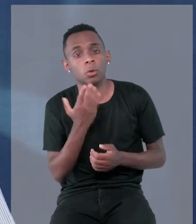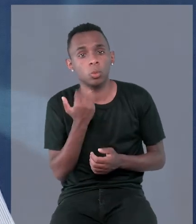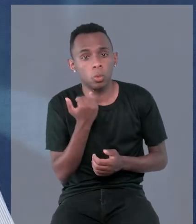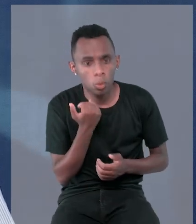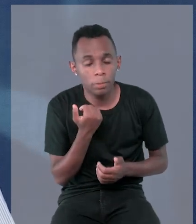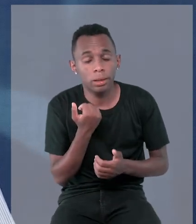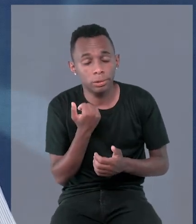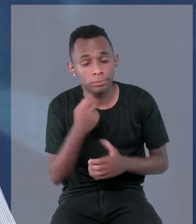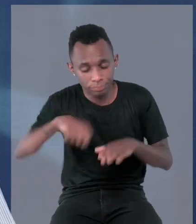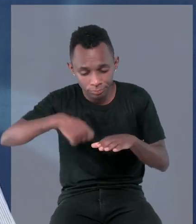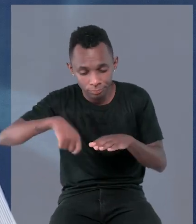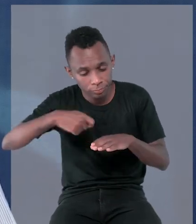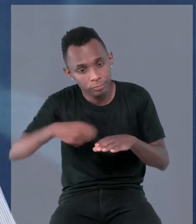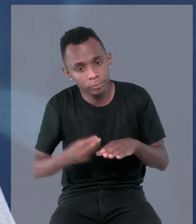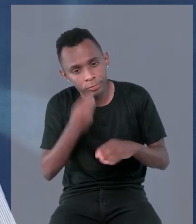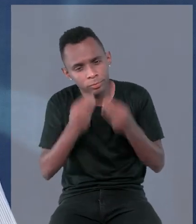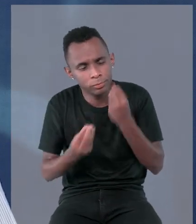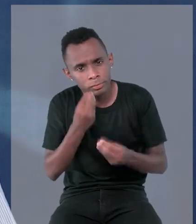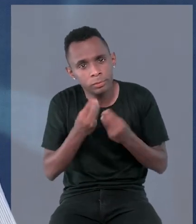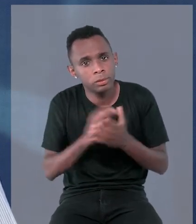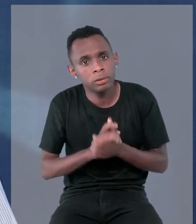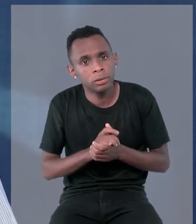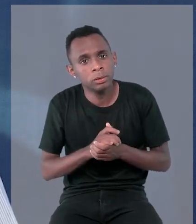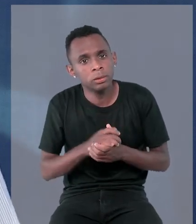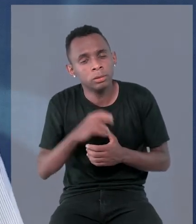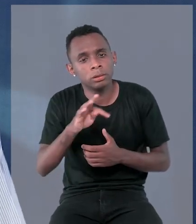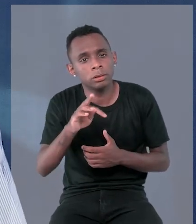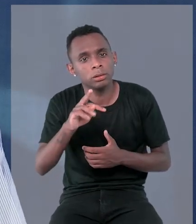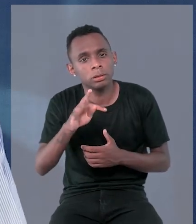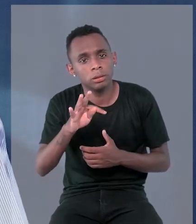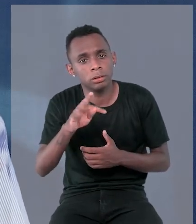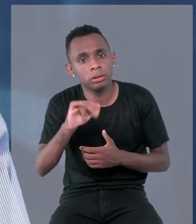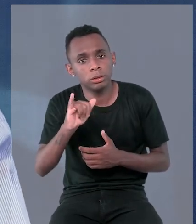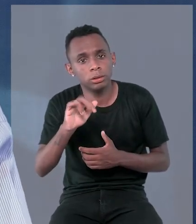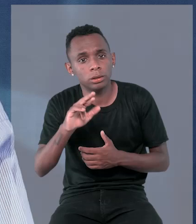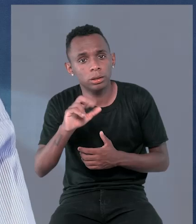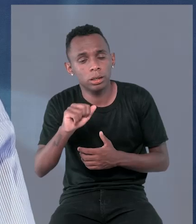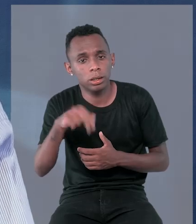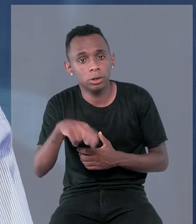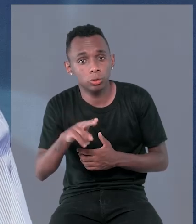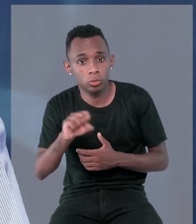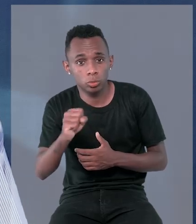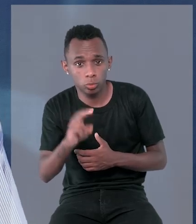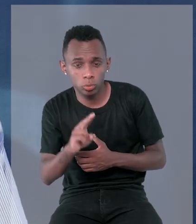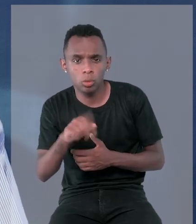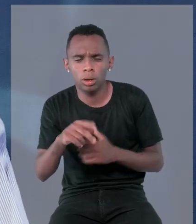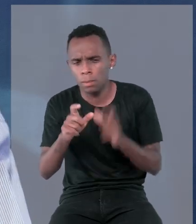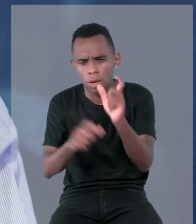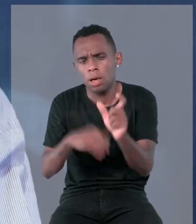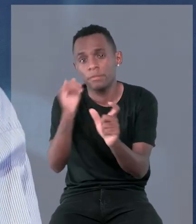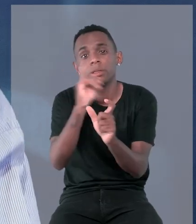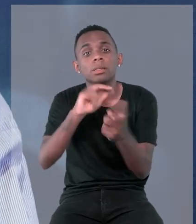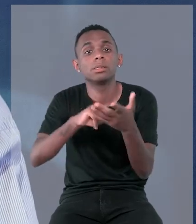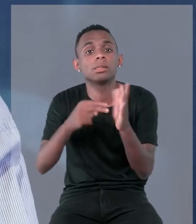uma comida chamada tiramisu, né? Tiramisu, que é uma palavra italiana